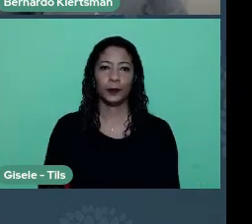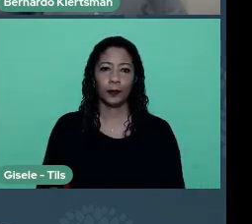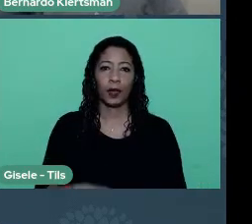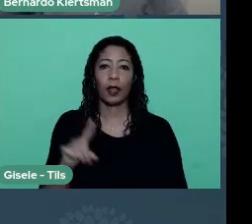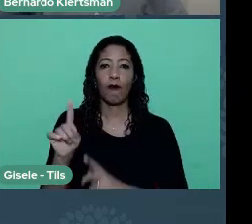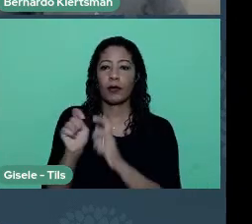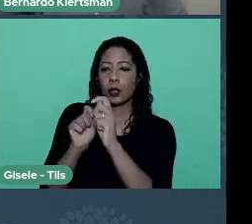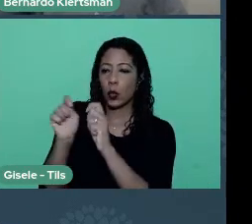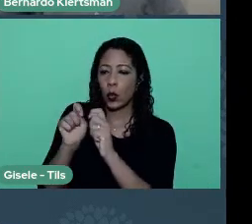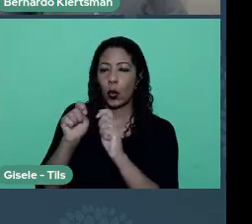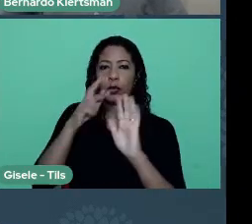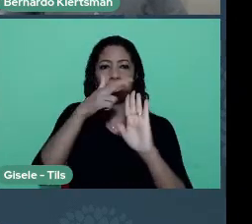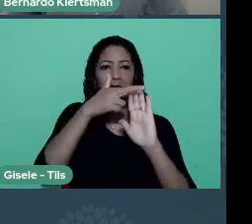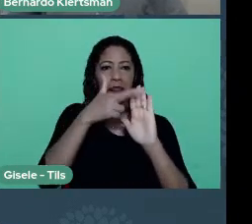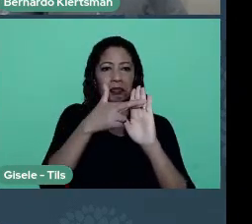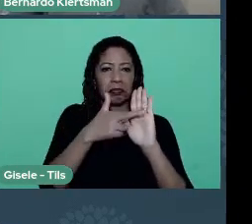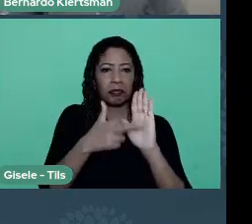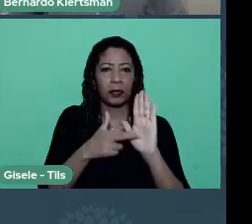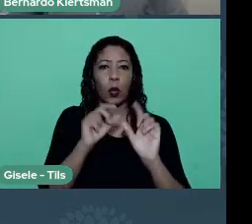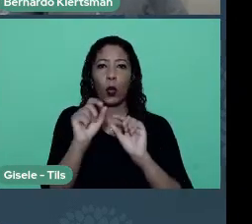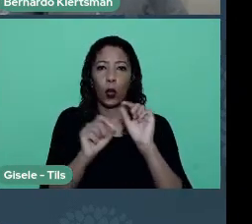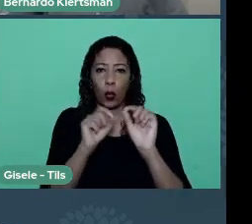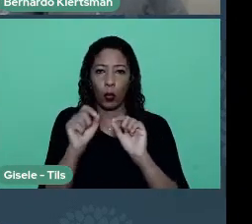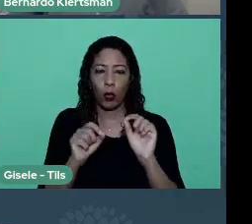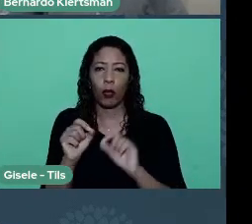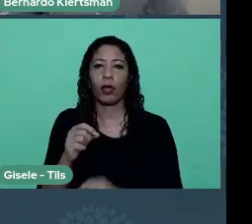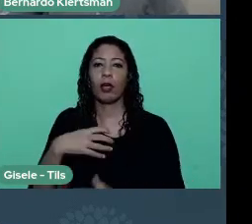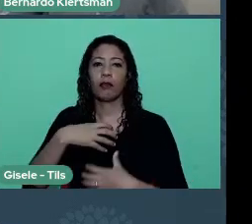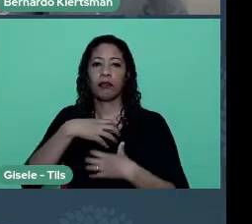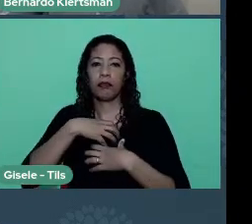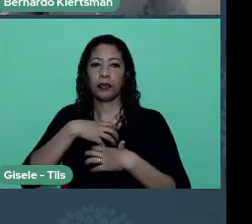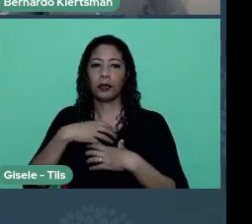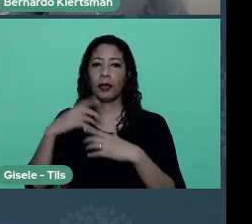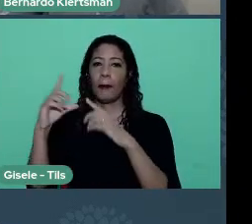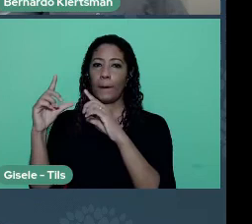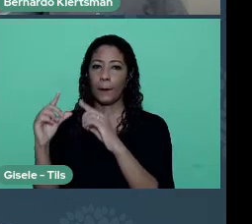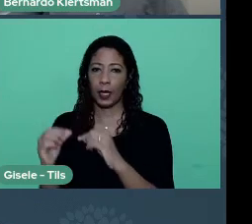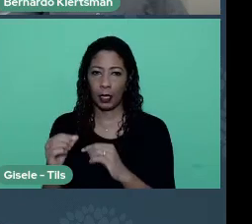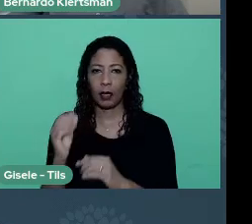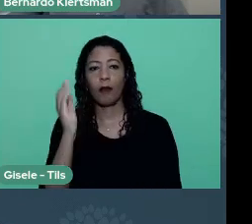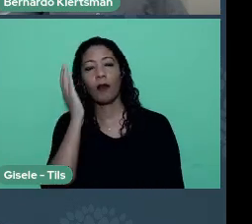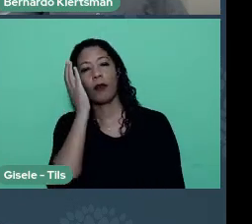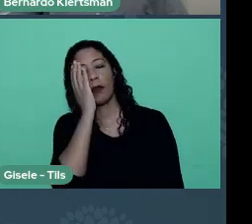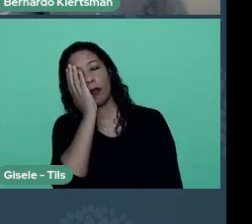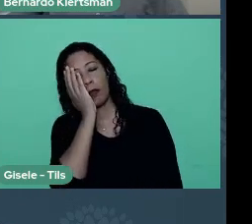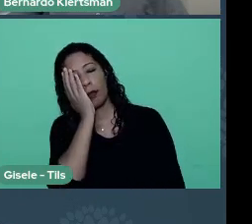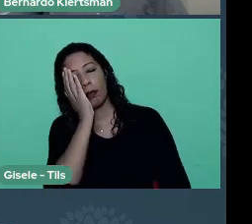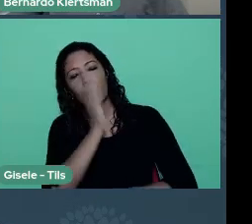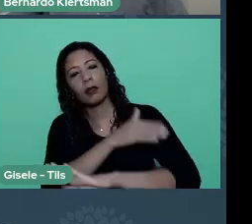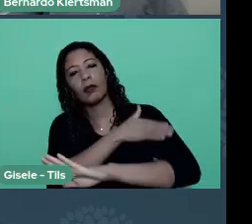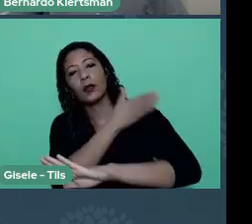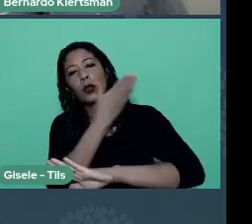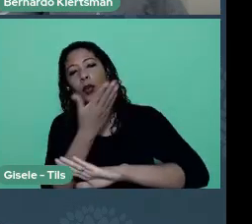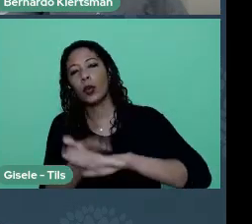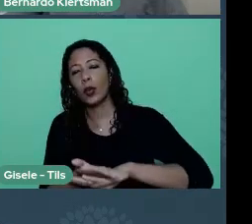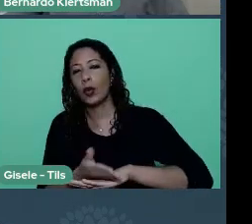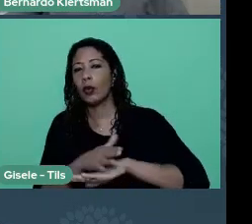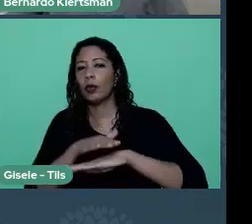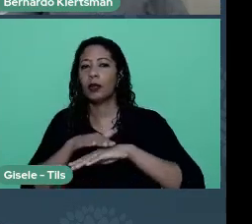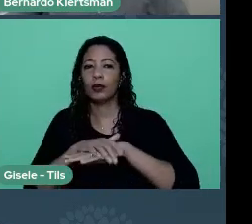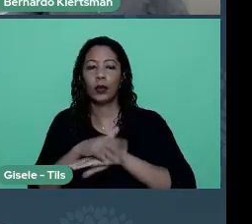então? Seriam ausência ou mínimo sintomas de asma, não acordar durante a noite, nem ter sintomatologia à noite da